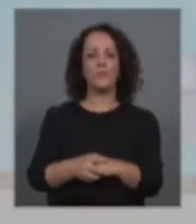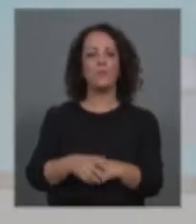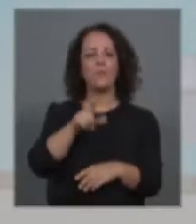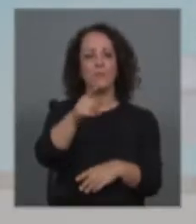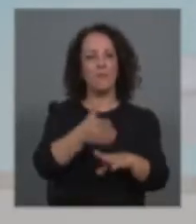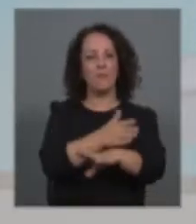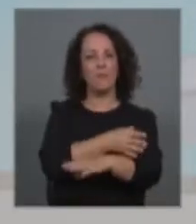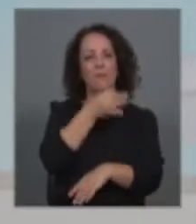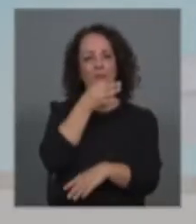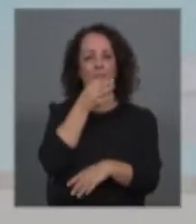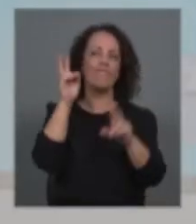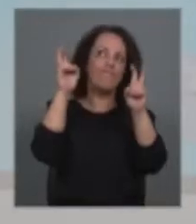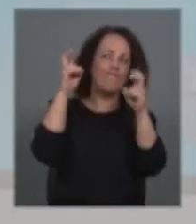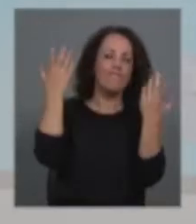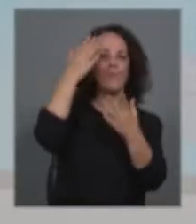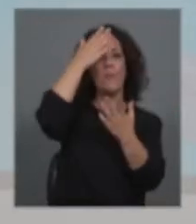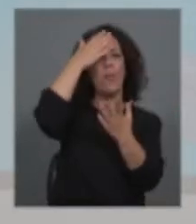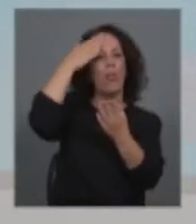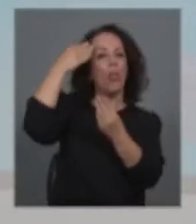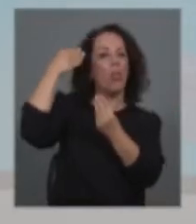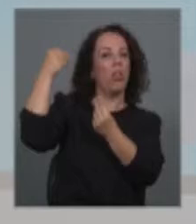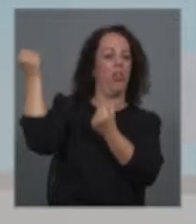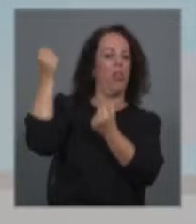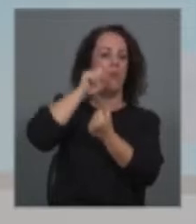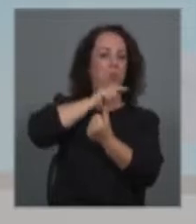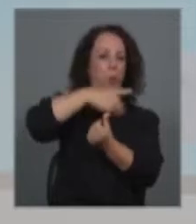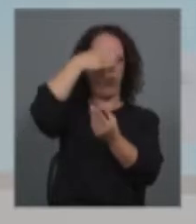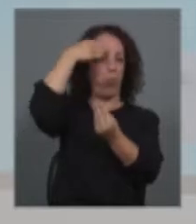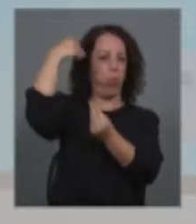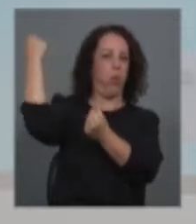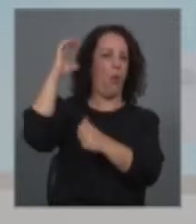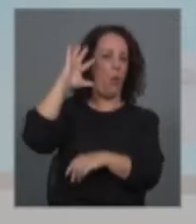esquecimento que corre o risco de acontecer e de